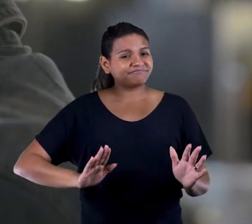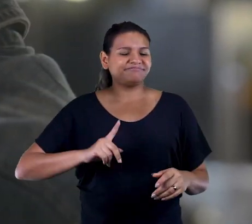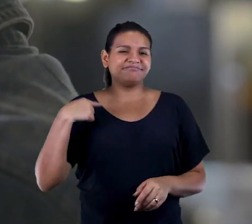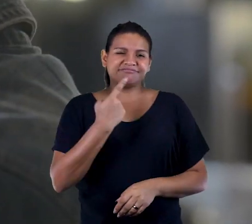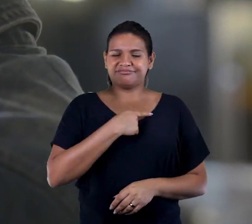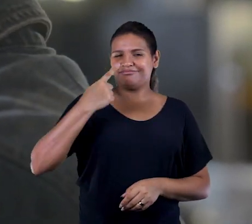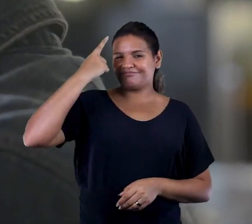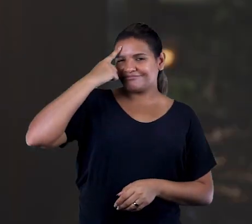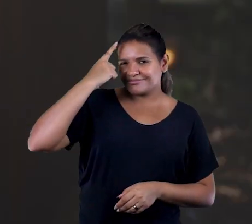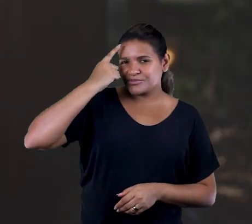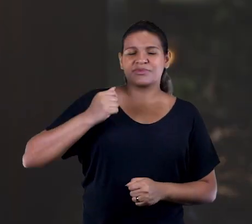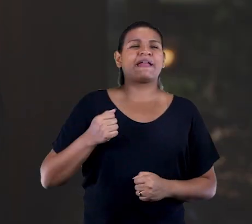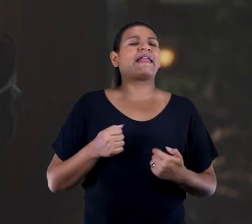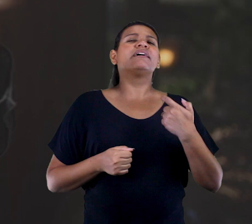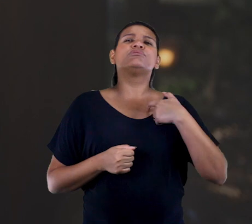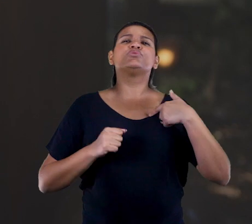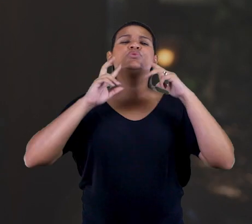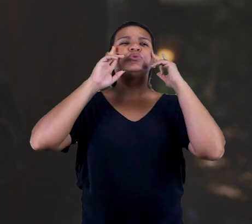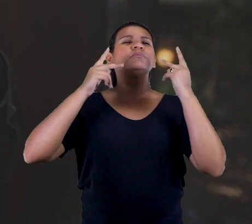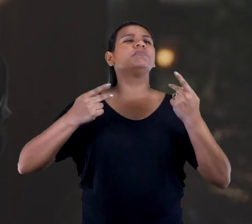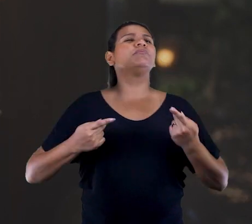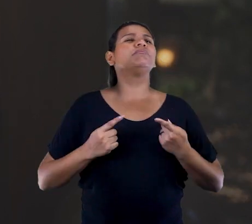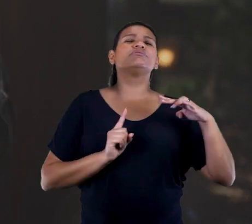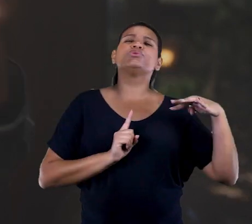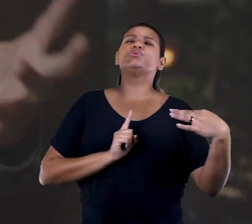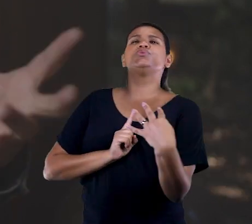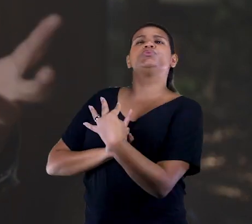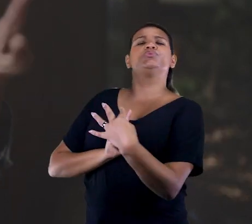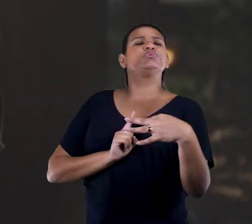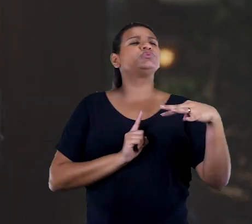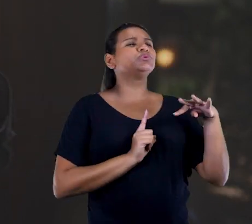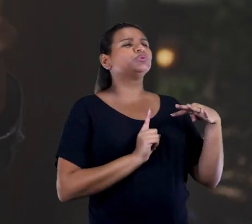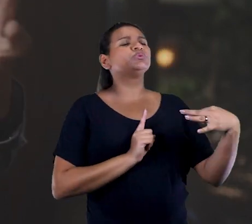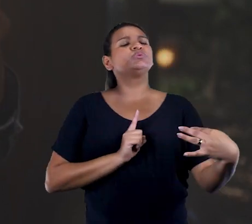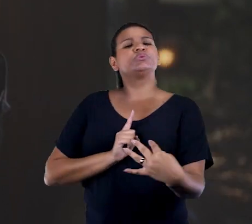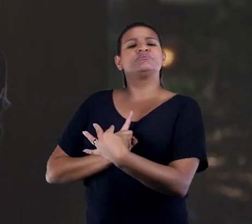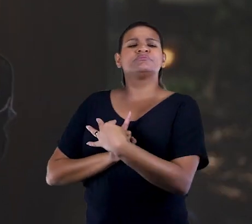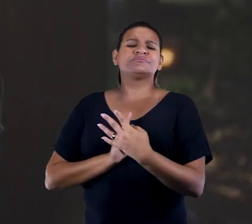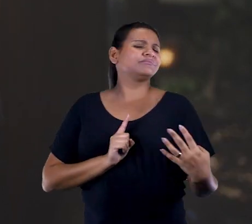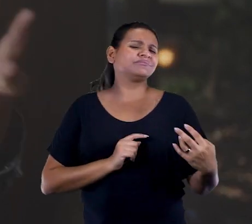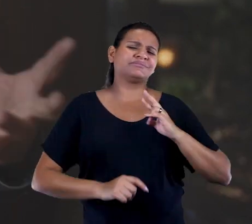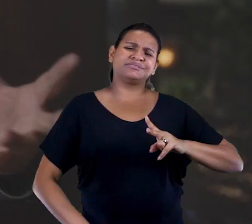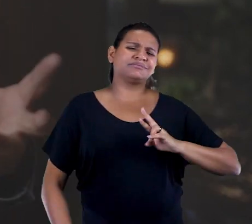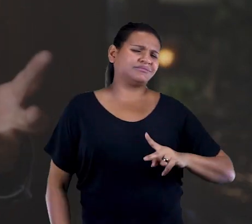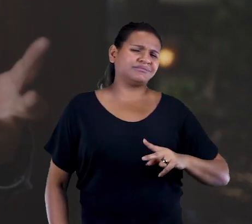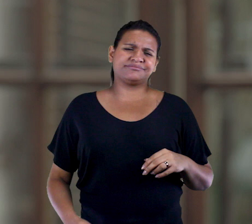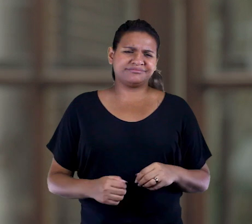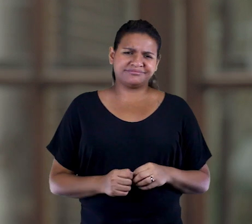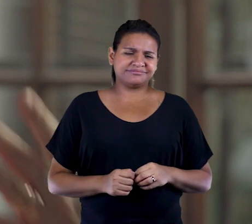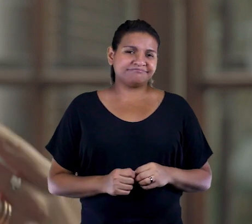gente vive numa relação antropocêntrica. Nós somos o centro do planeta, nós somos o centro de... E não é